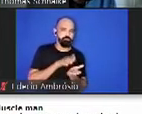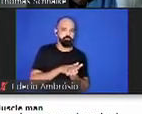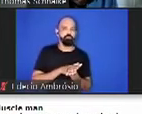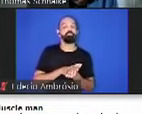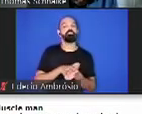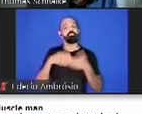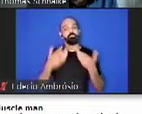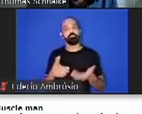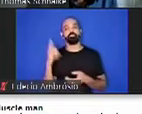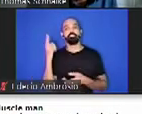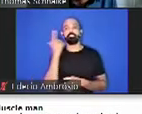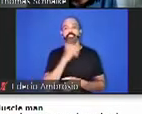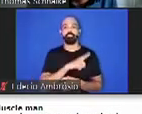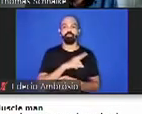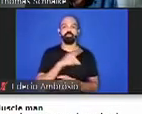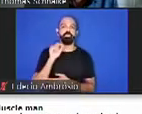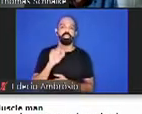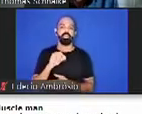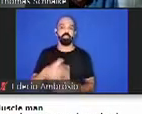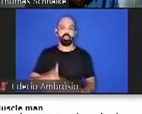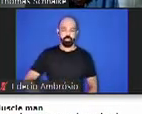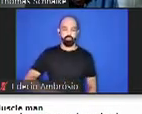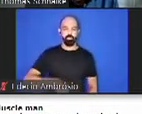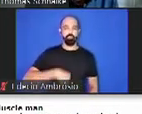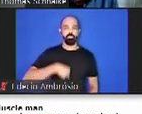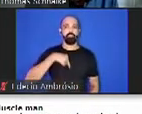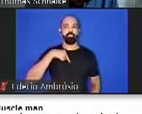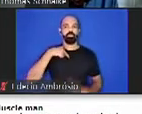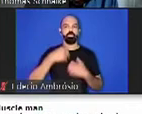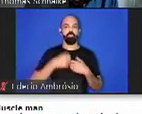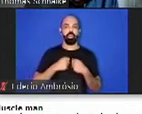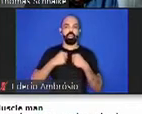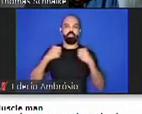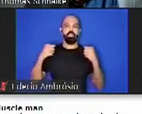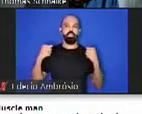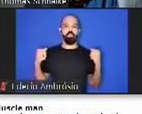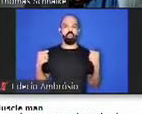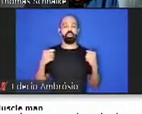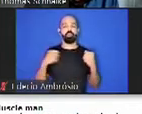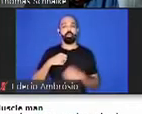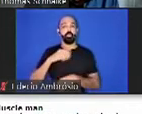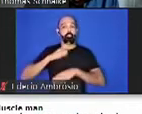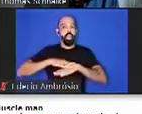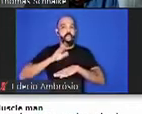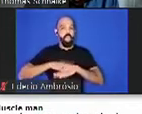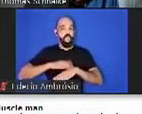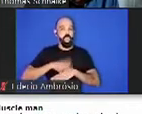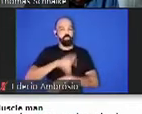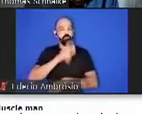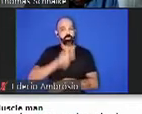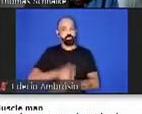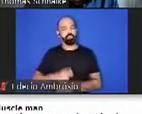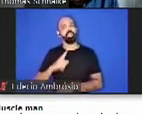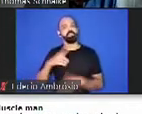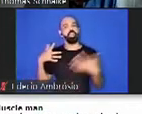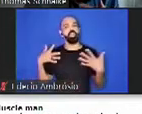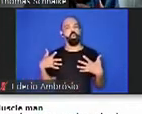a partir de sua dissecação, que está sendo feita de forma pessoal. Então, há toda essa